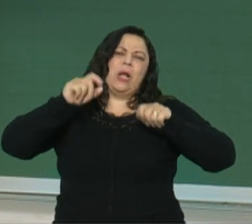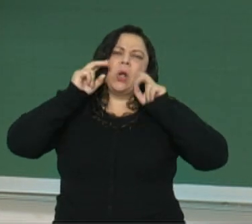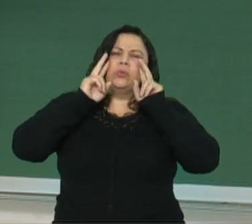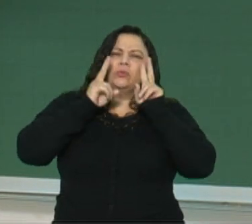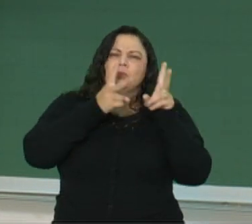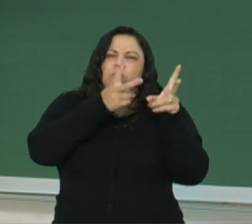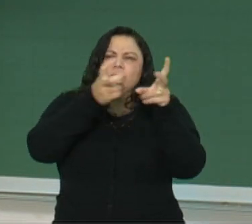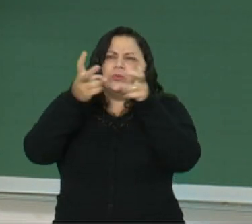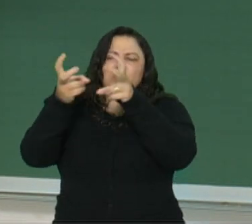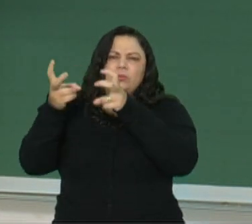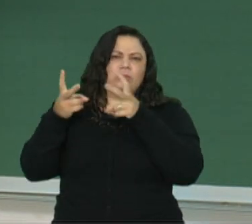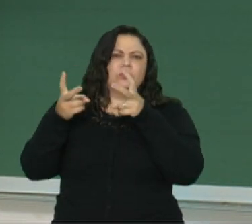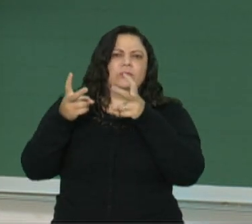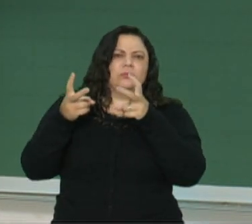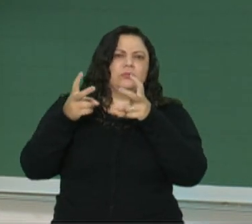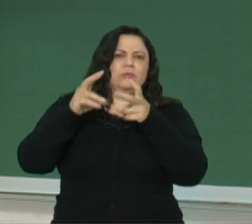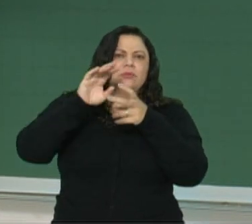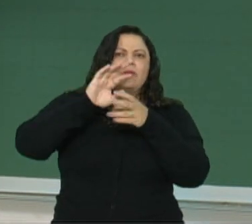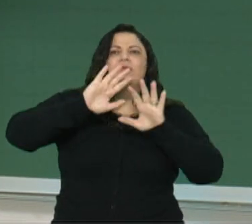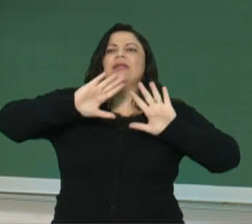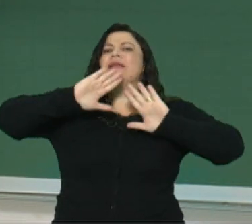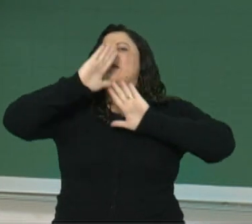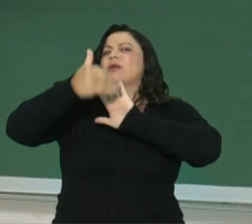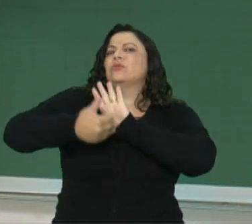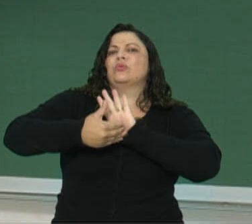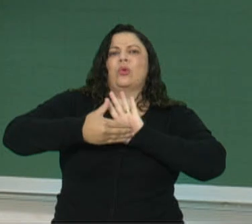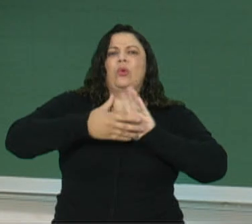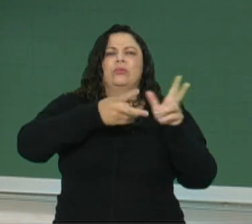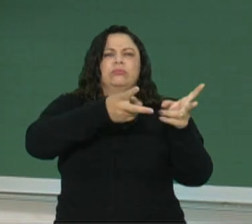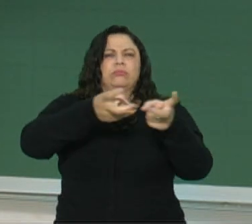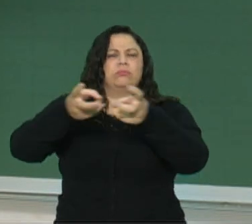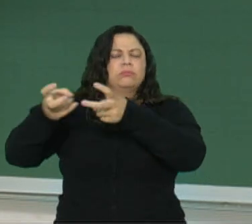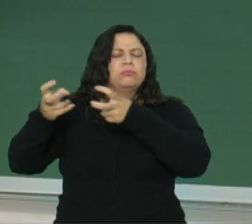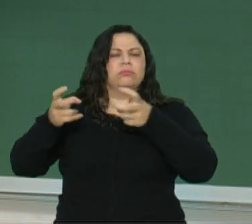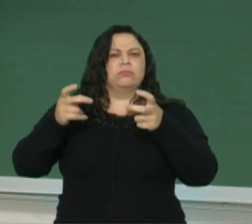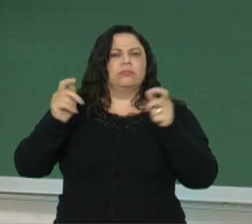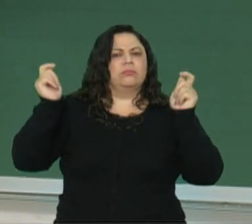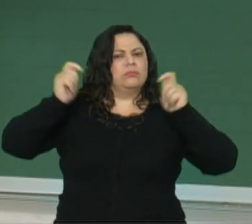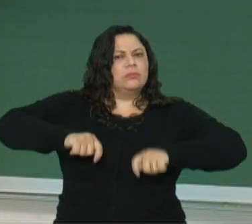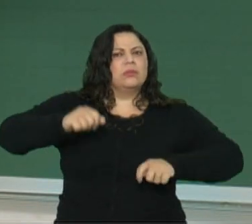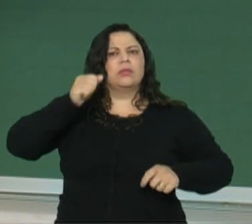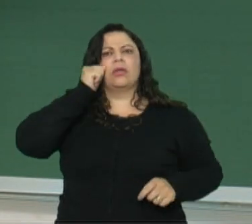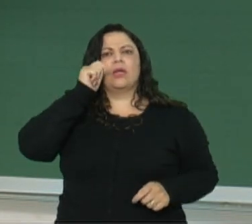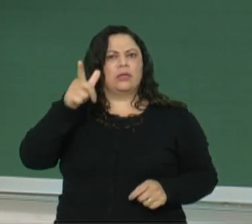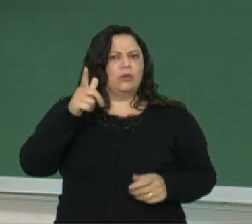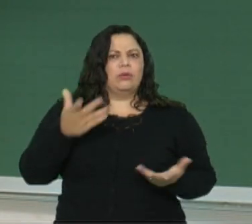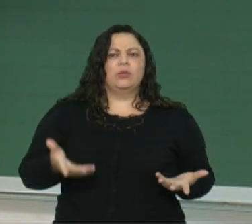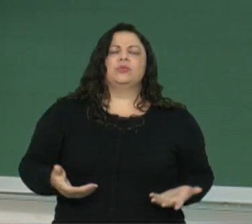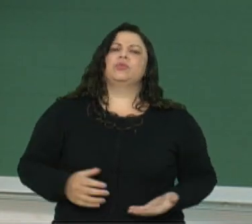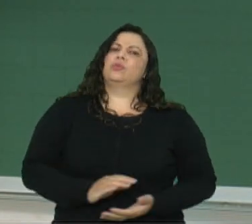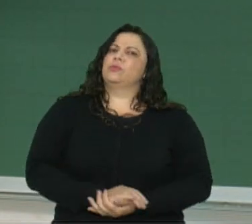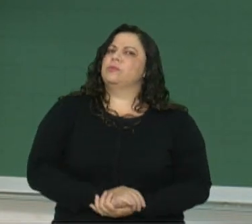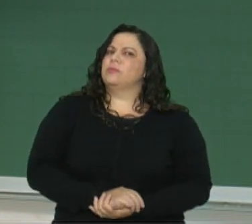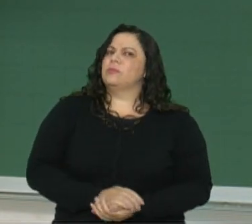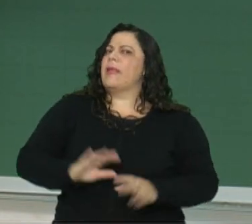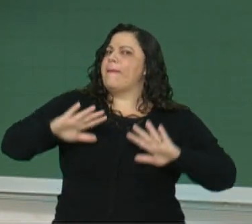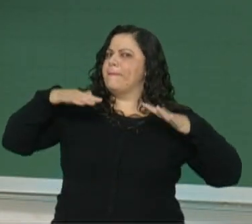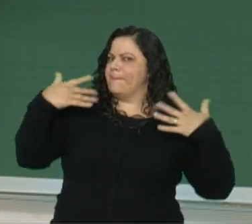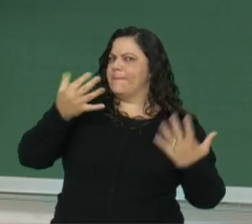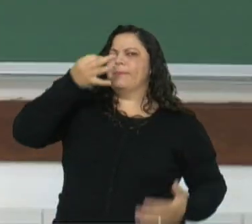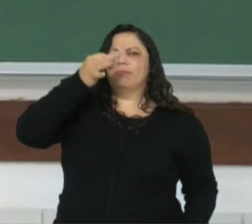escola para deduzir que as cadeiras daquela escola são azuis. Mas será que isso